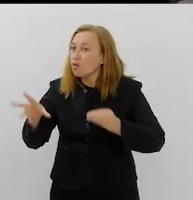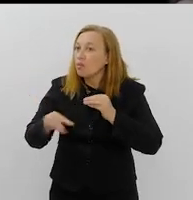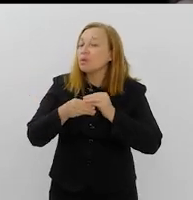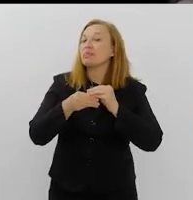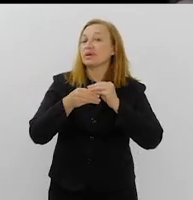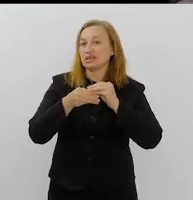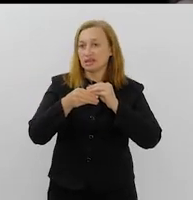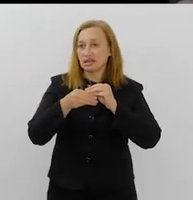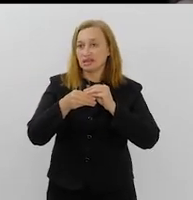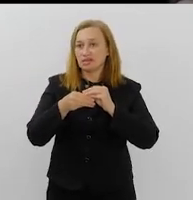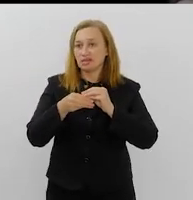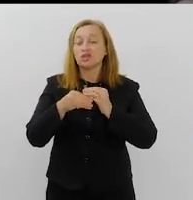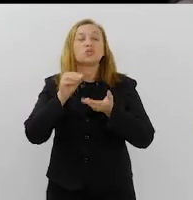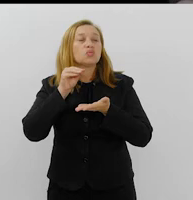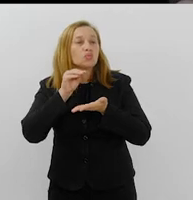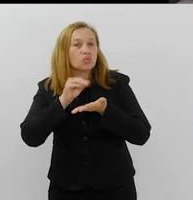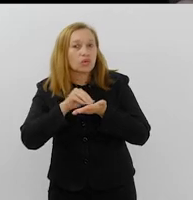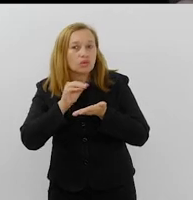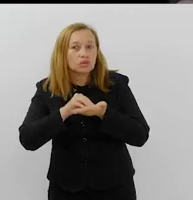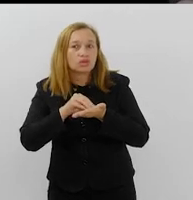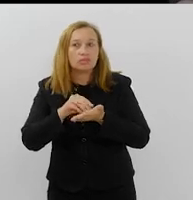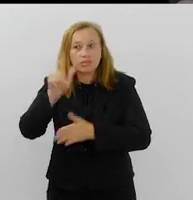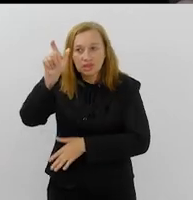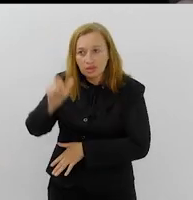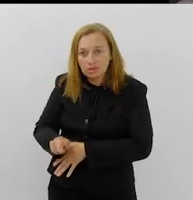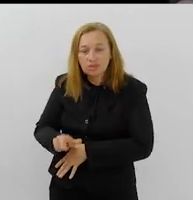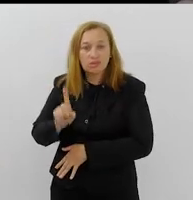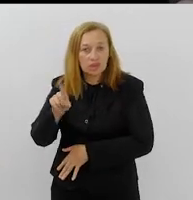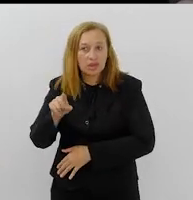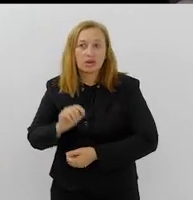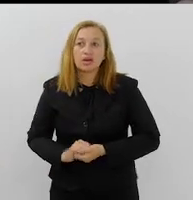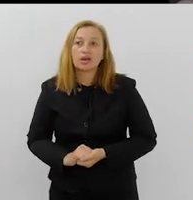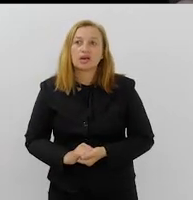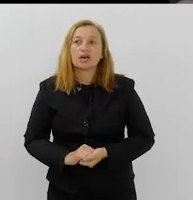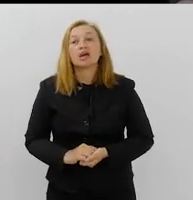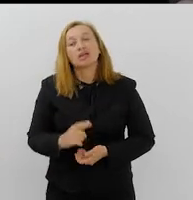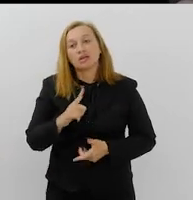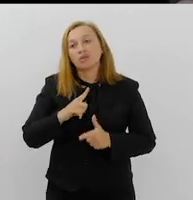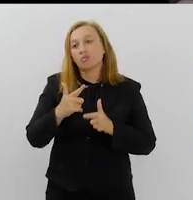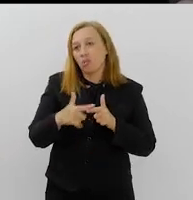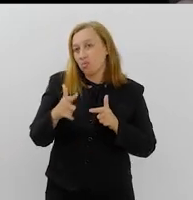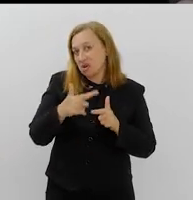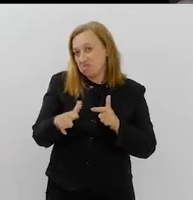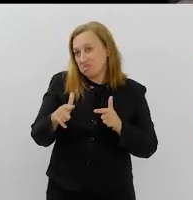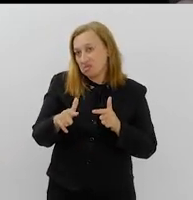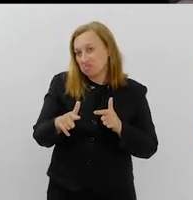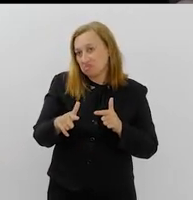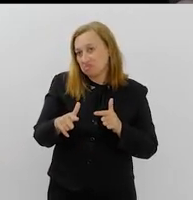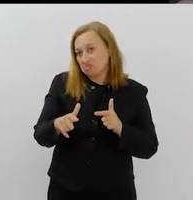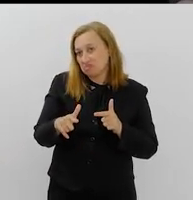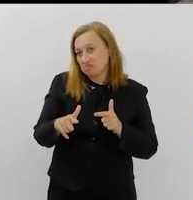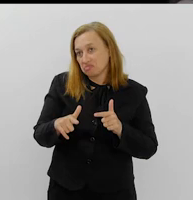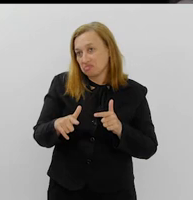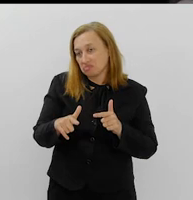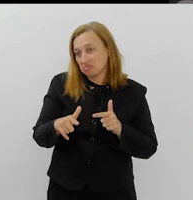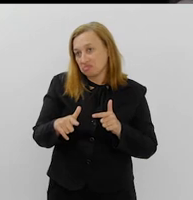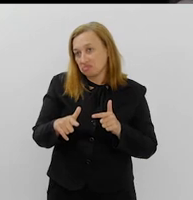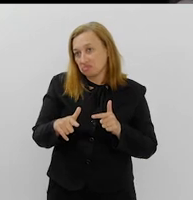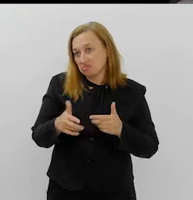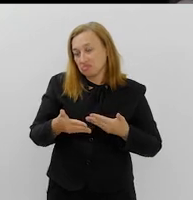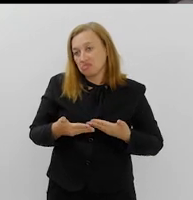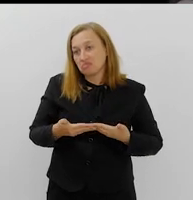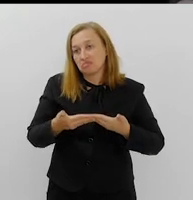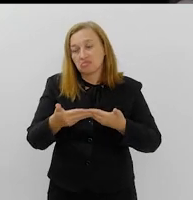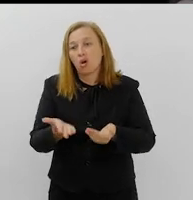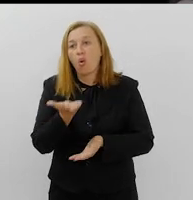é complementar aquilo isso. Que está faltando para aquela pessoa, né? É. Quer dizer, ela tem um problema de ter